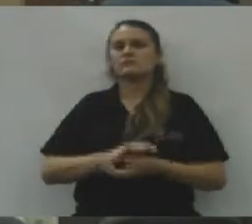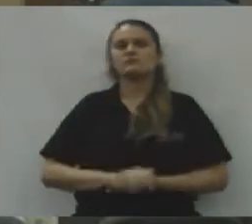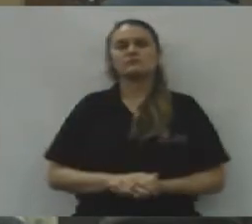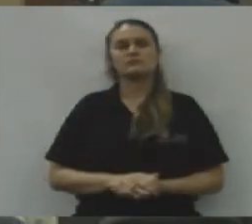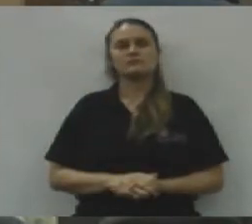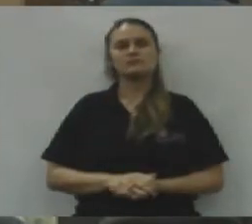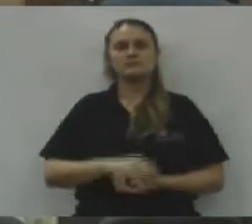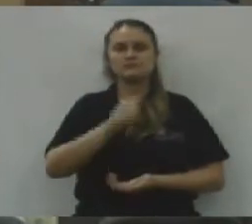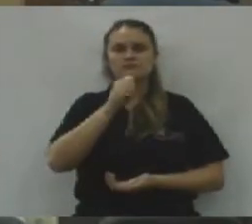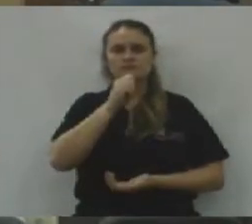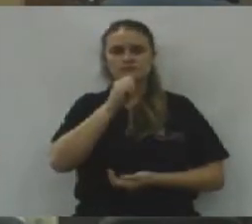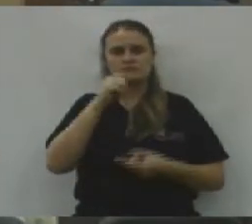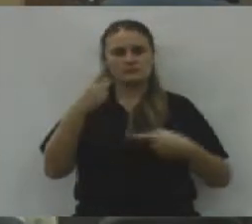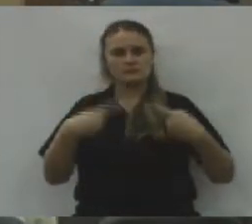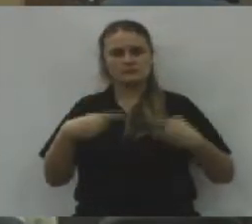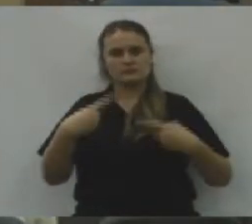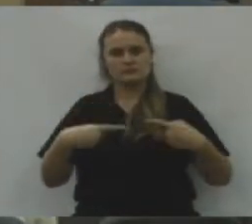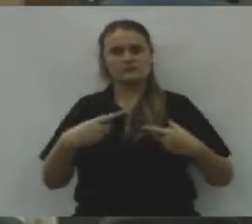Ainda em discussão?